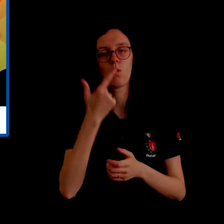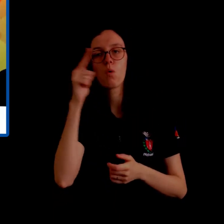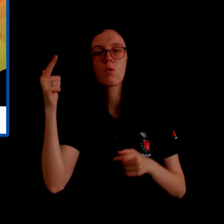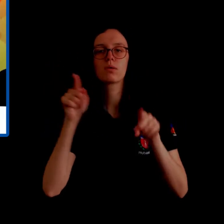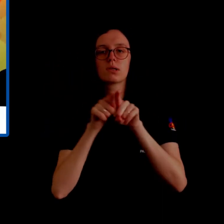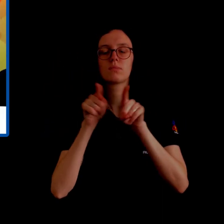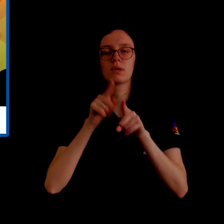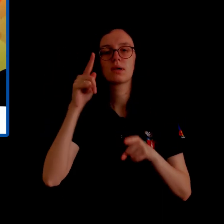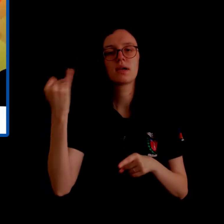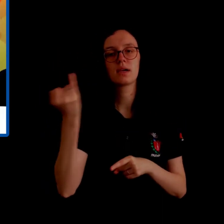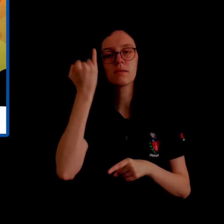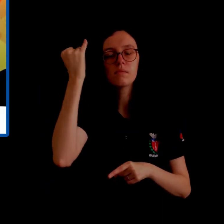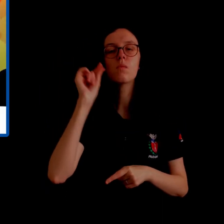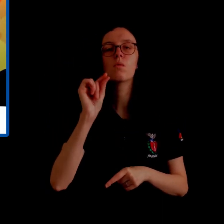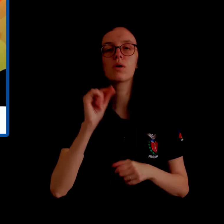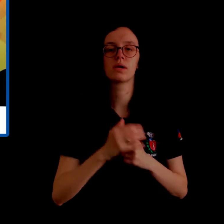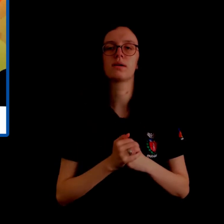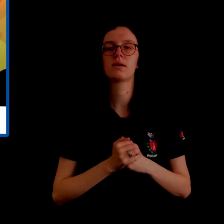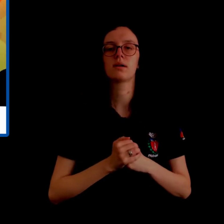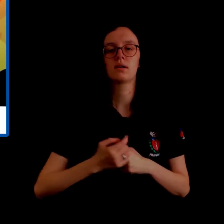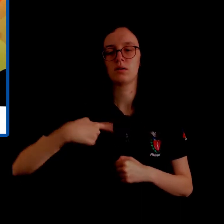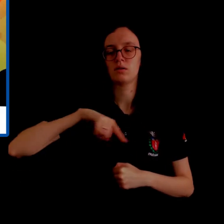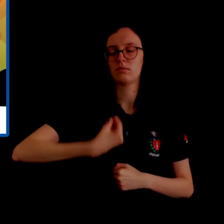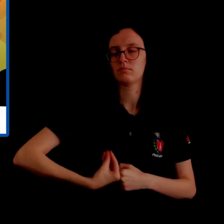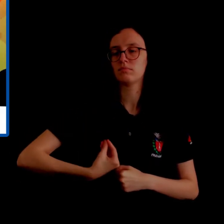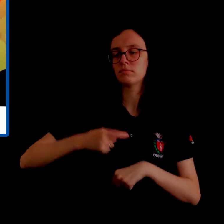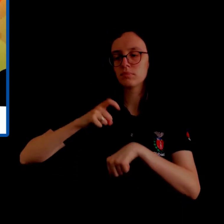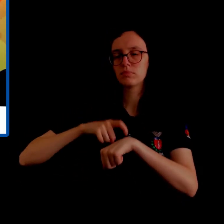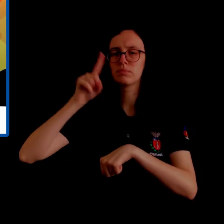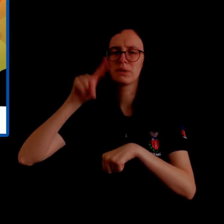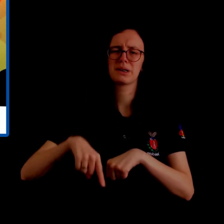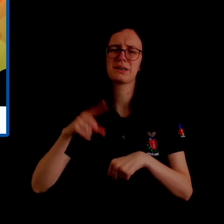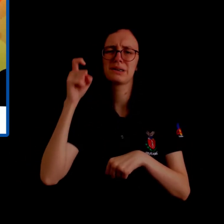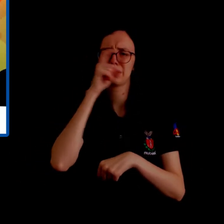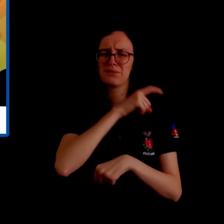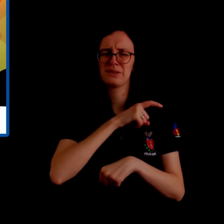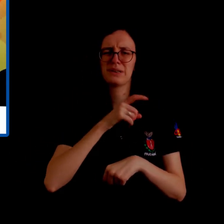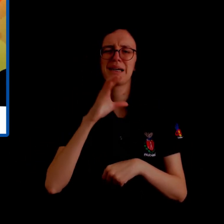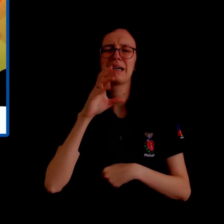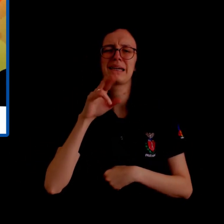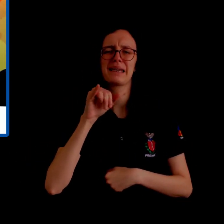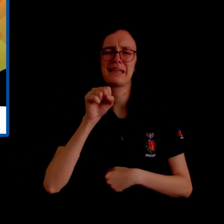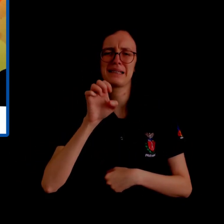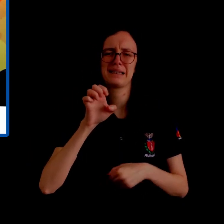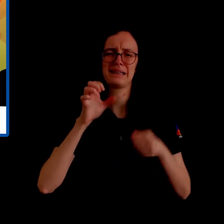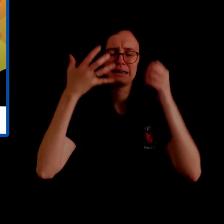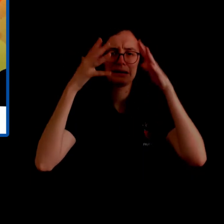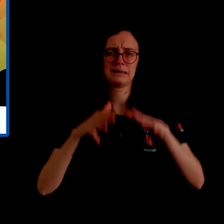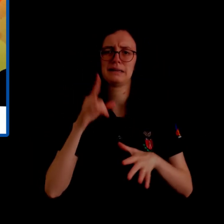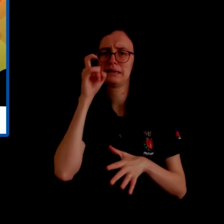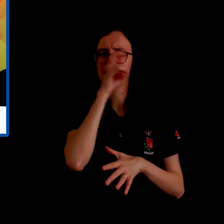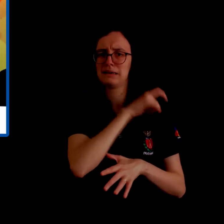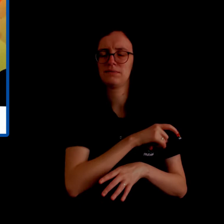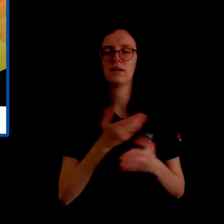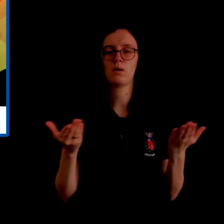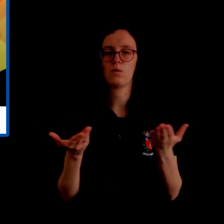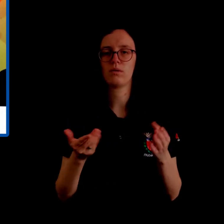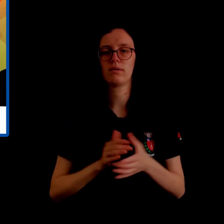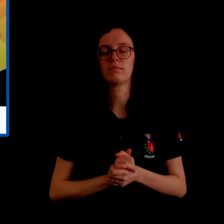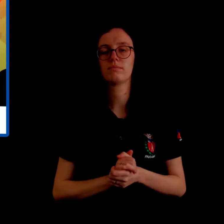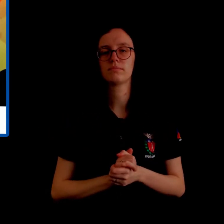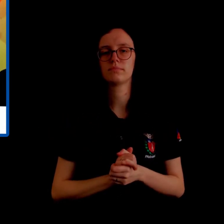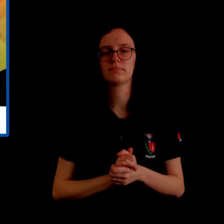também importante é que nós estamos vivendo um momento de crise, certo? E o ambiente